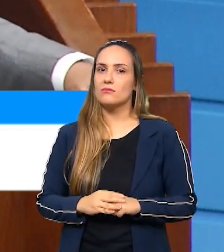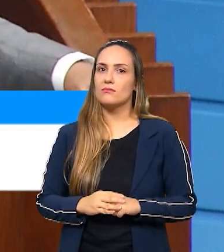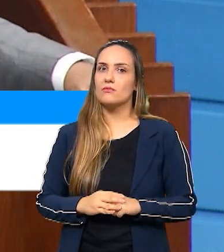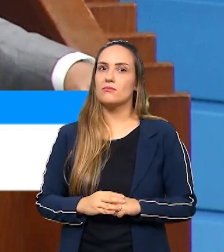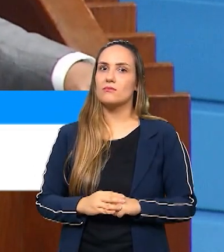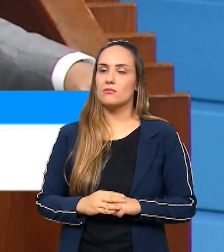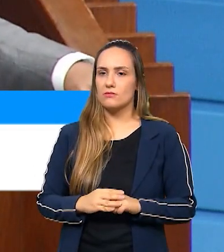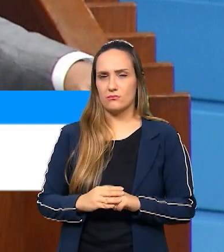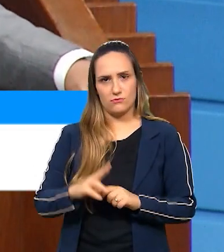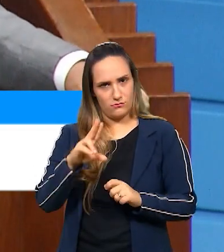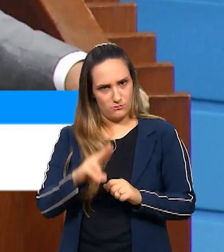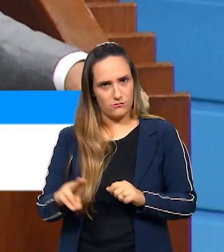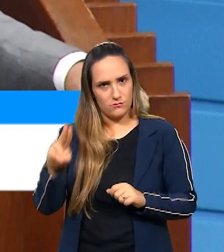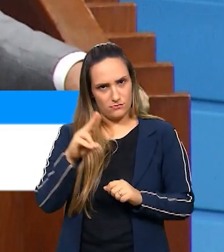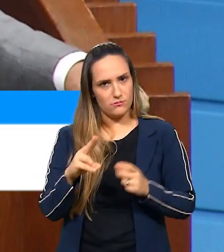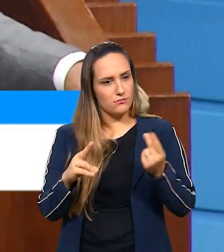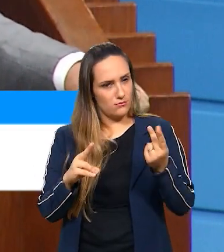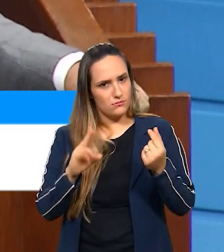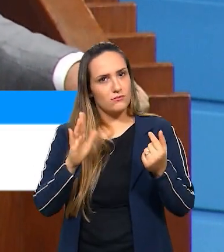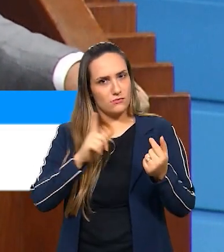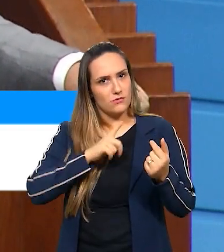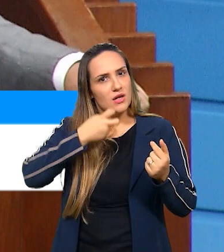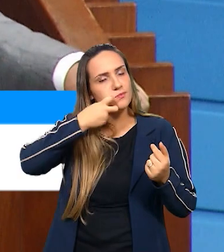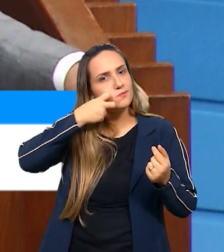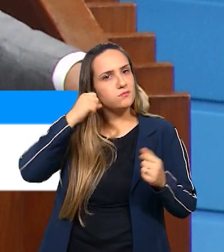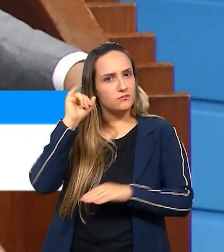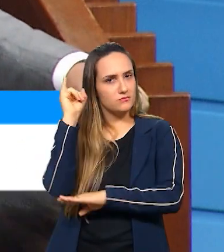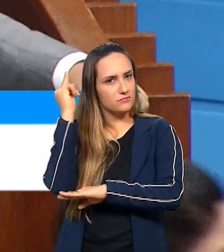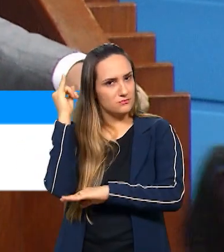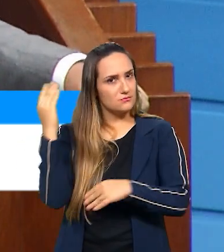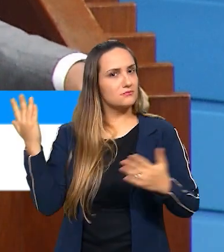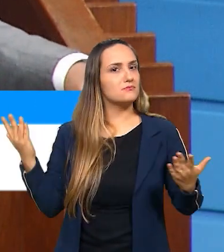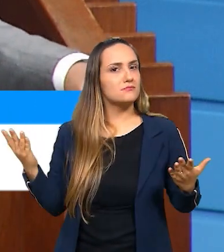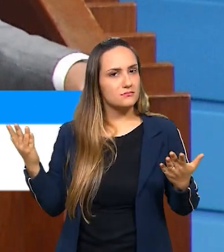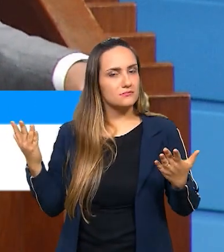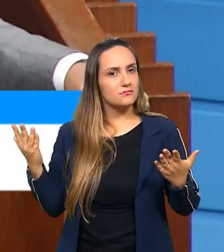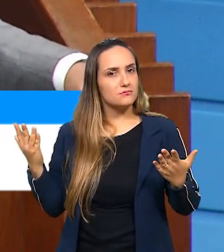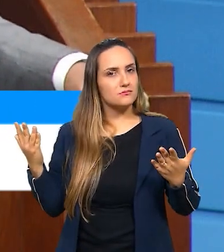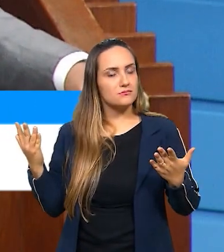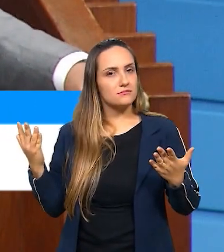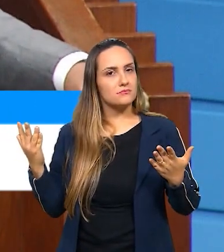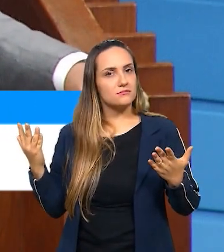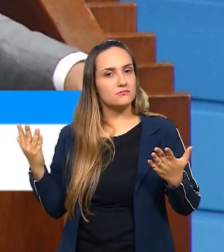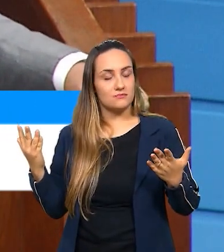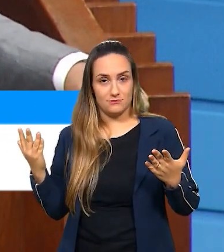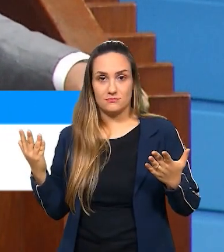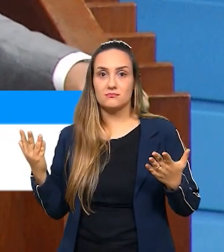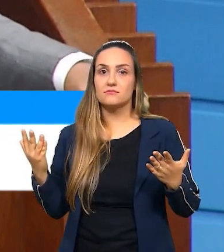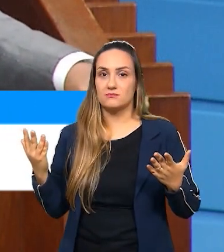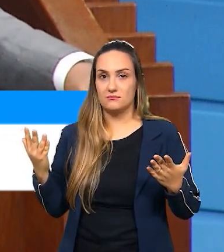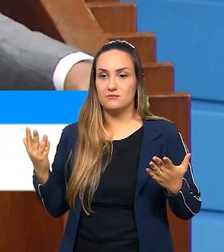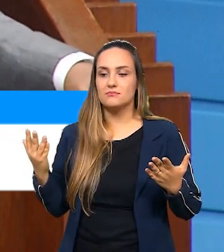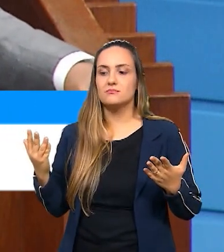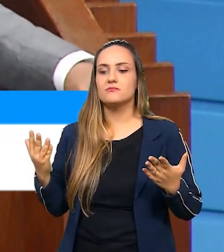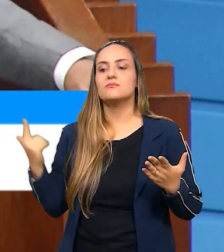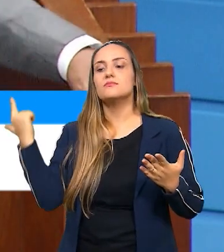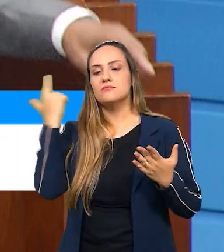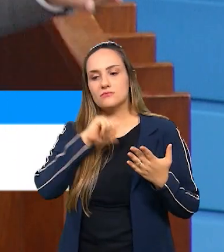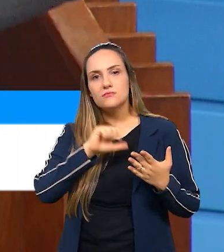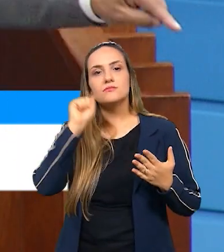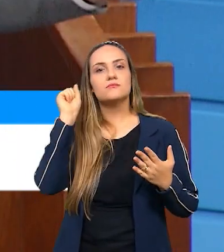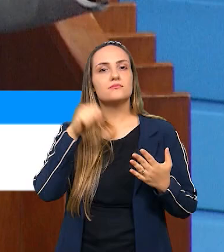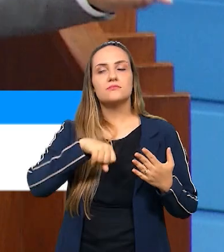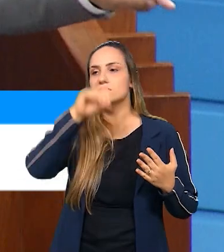público pelo poder público, pelos recursos já arrecadados pelo poder público, e, com